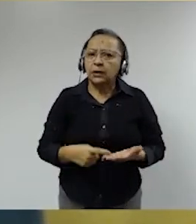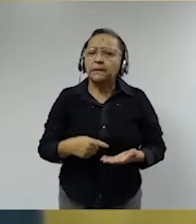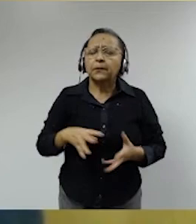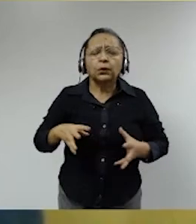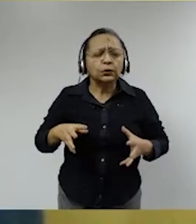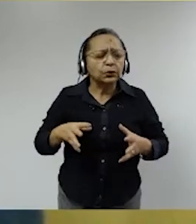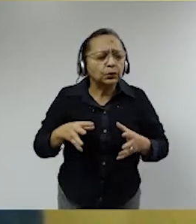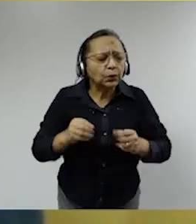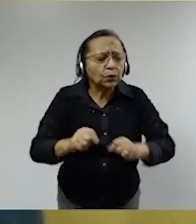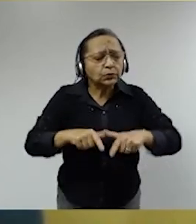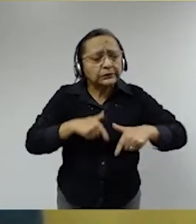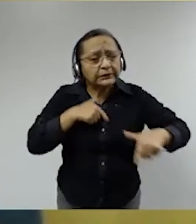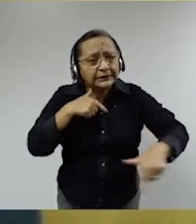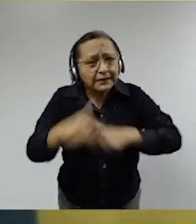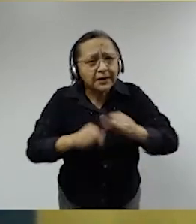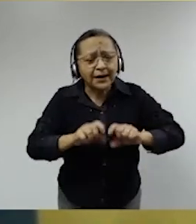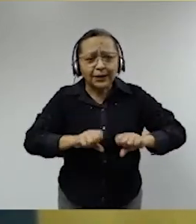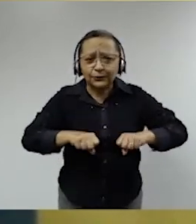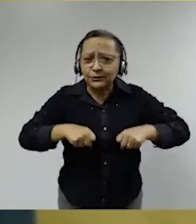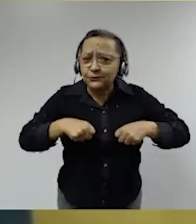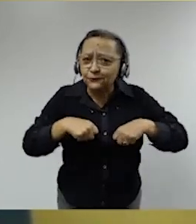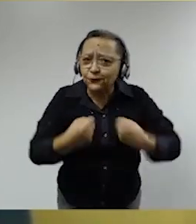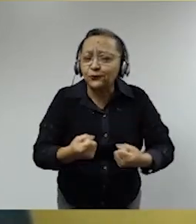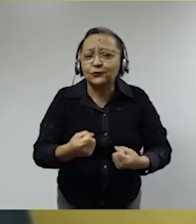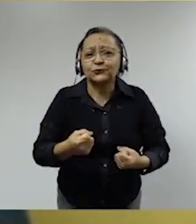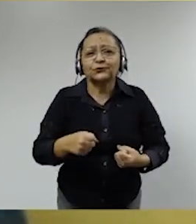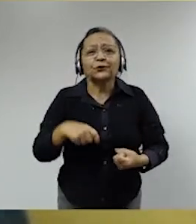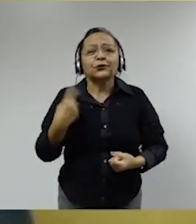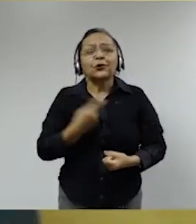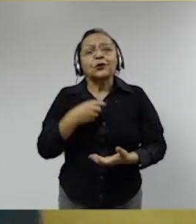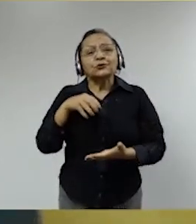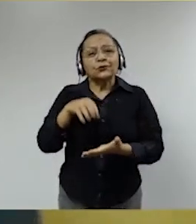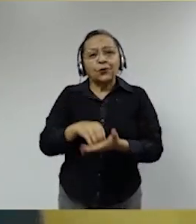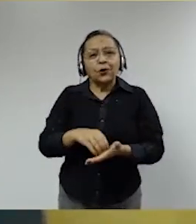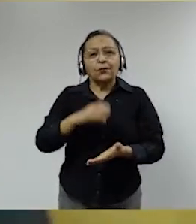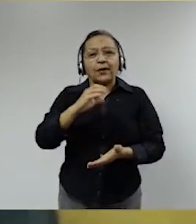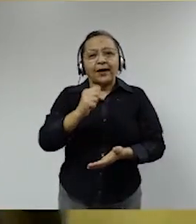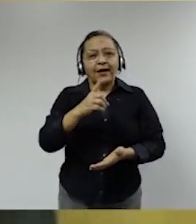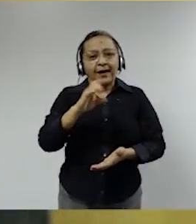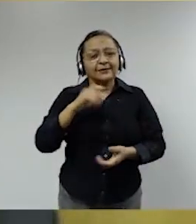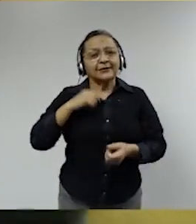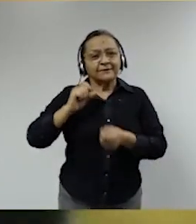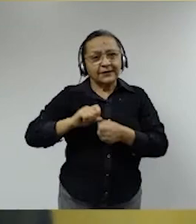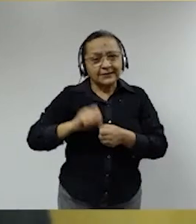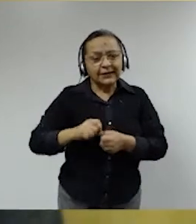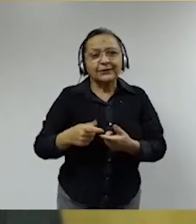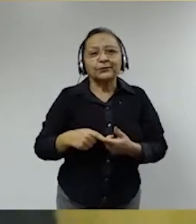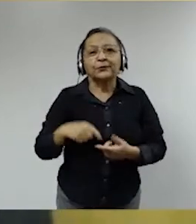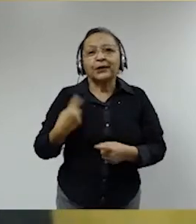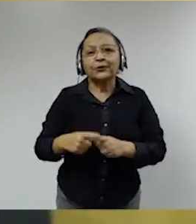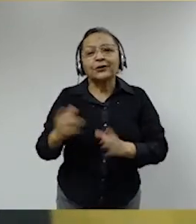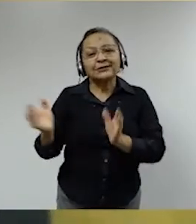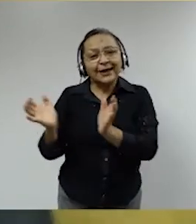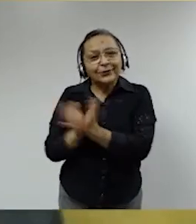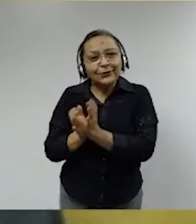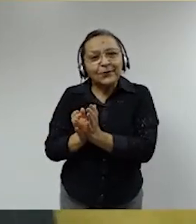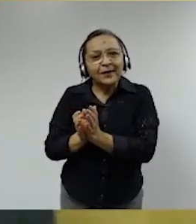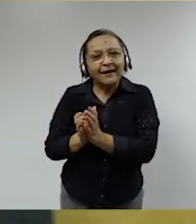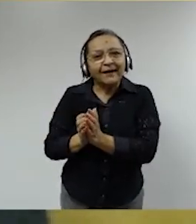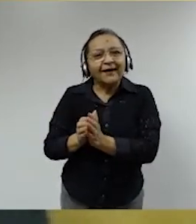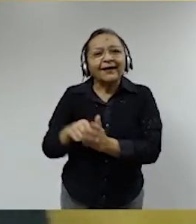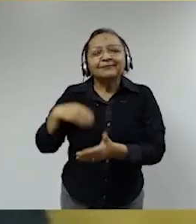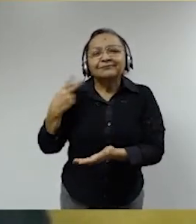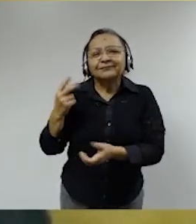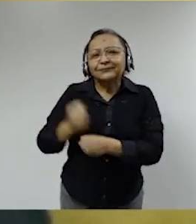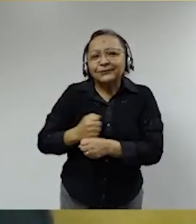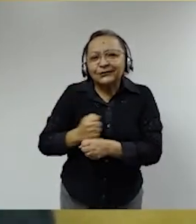feito, né, e como a gente brinca, Leonardo, a gente chama a nossa comunidade antitruste, né, que é a turminha, praticamente a nossa turma, né, que atua